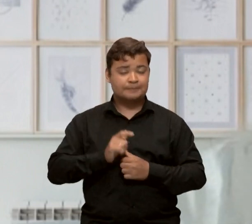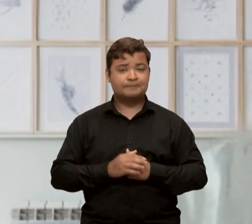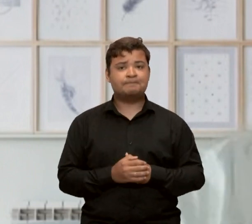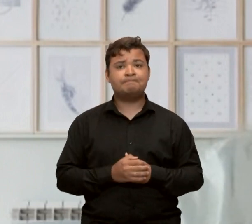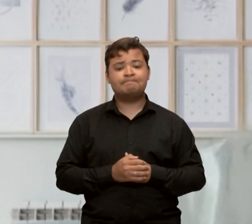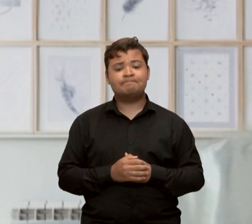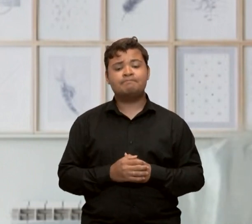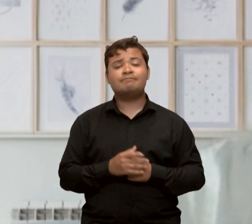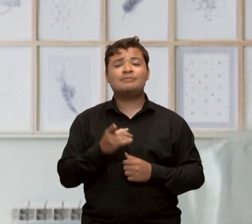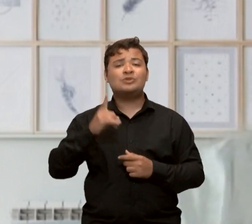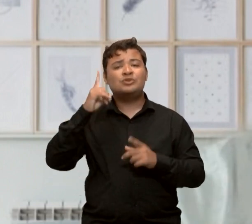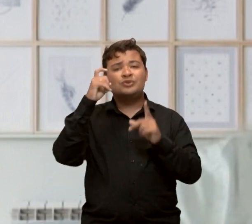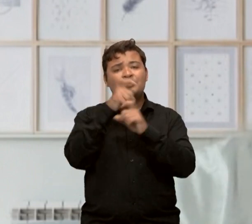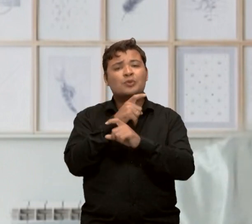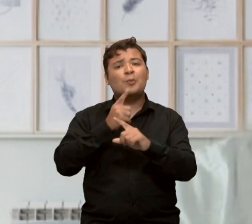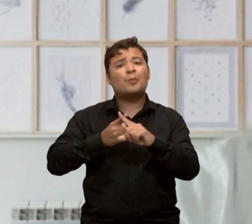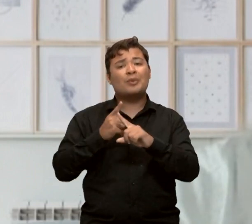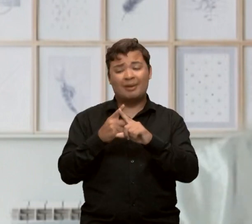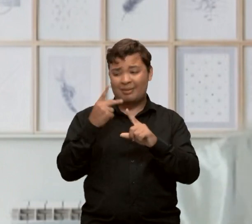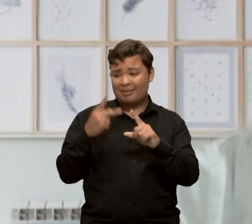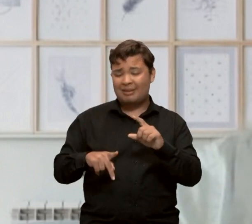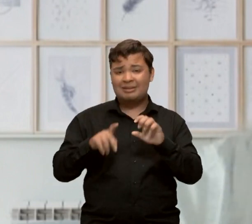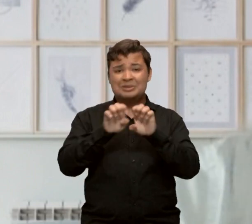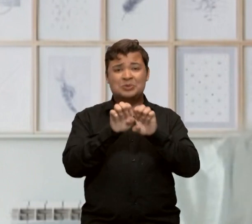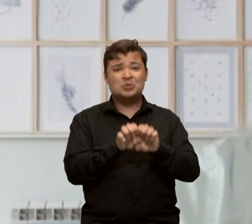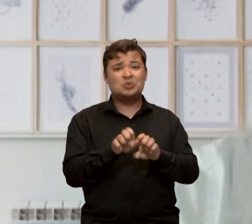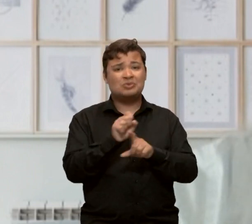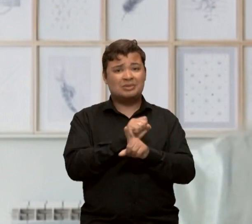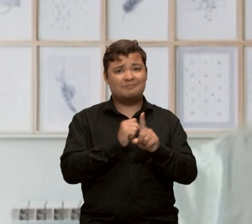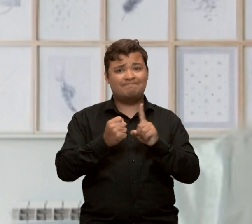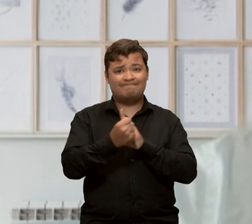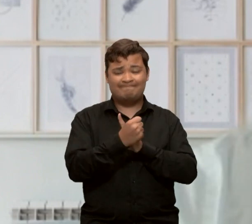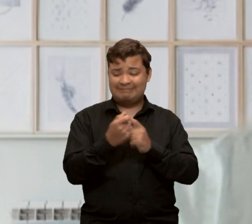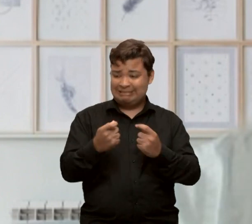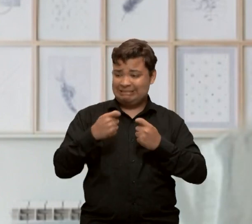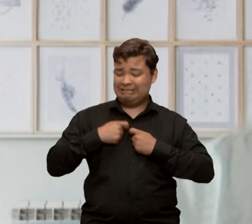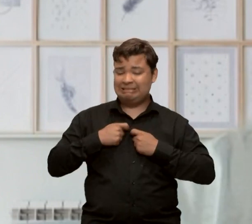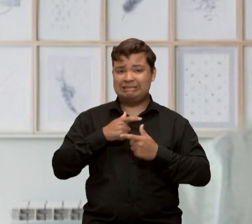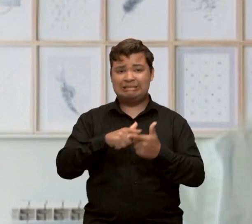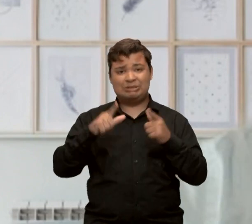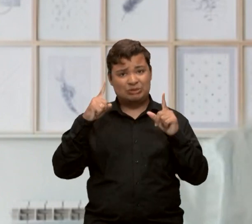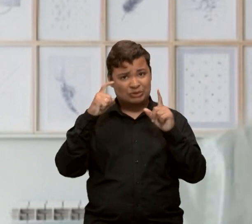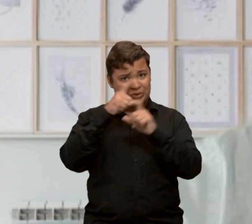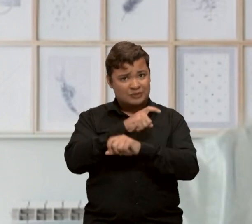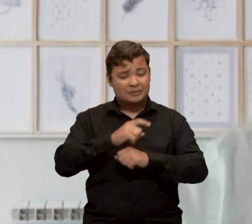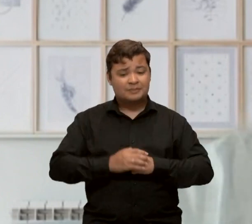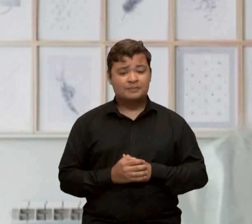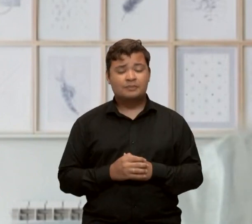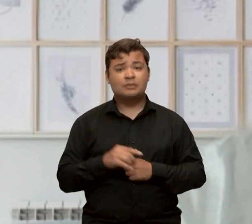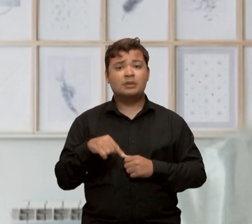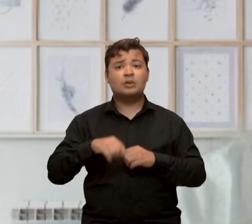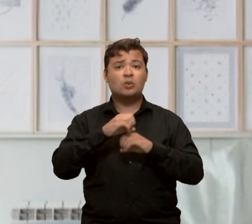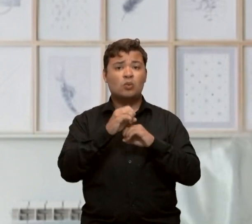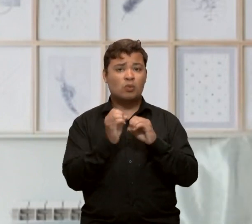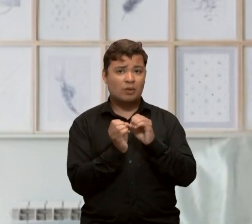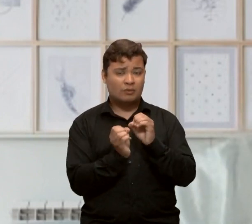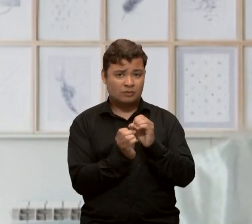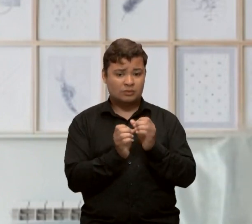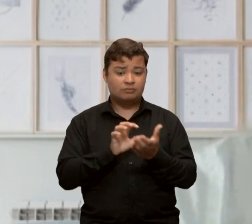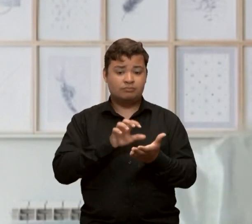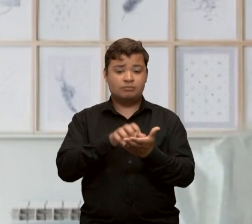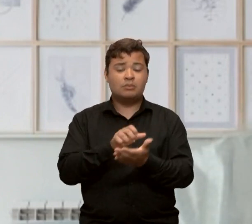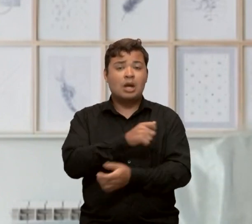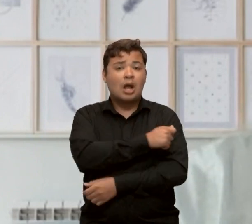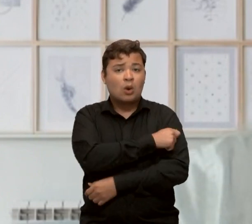a nossa estrutura social coloca. Então, os nossos estudantes do Campus Samambaia, por exemplo, 75% deles são de